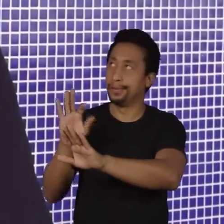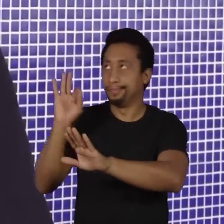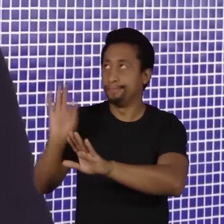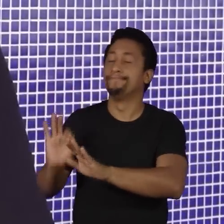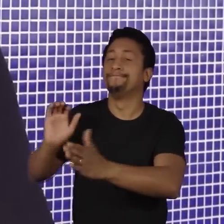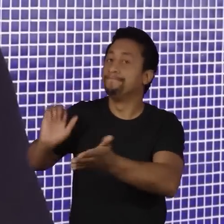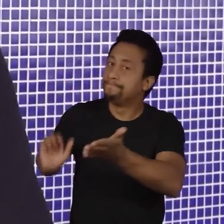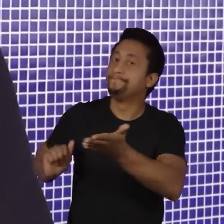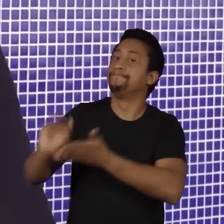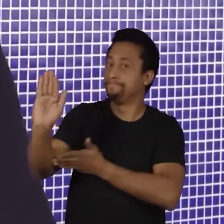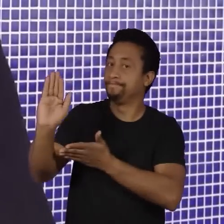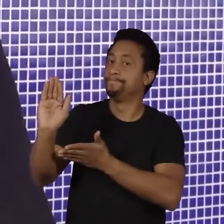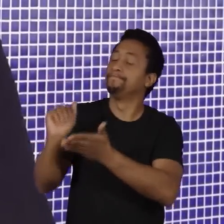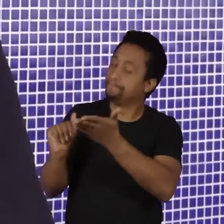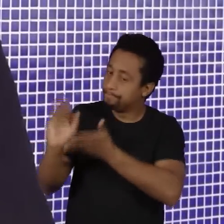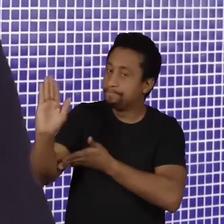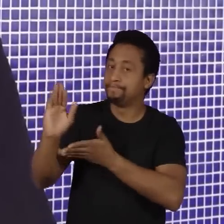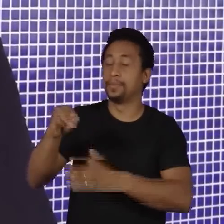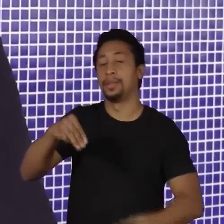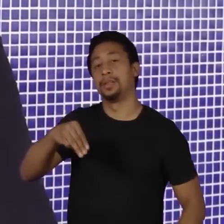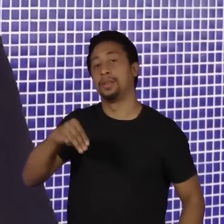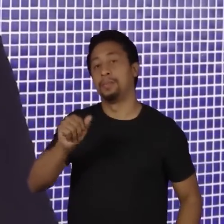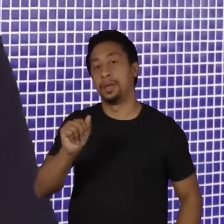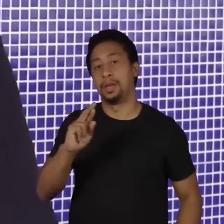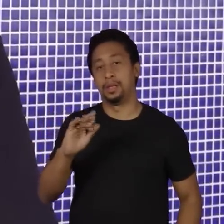realidade, da Maria Alice